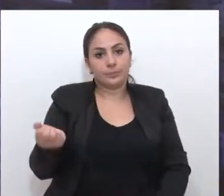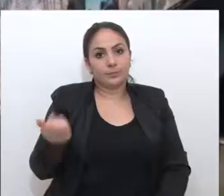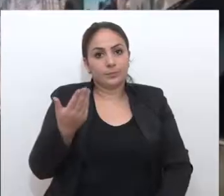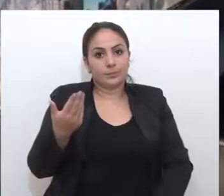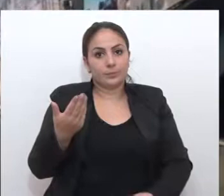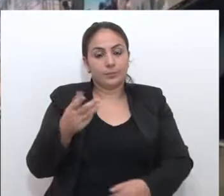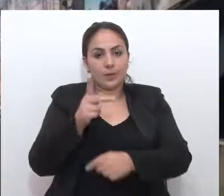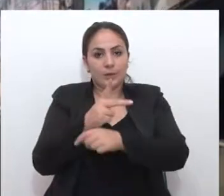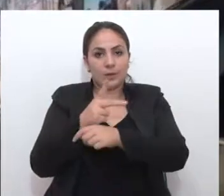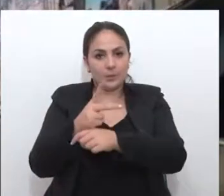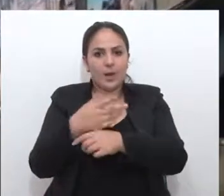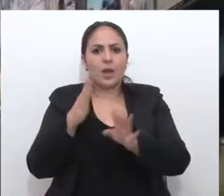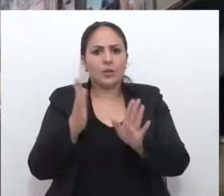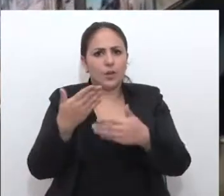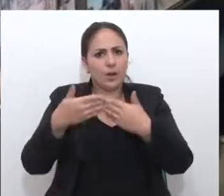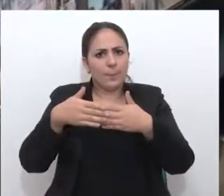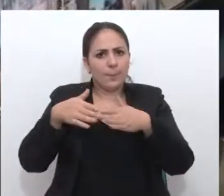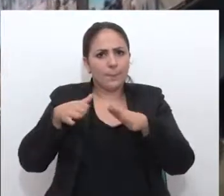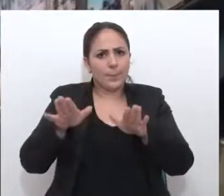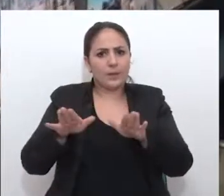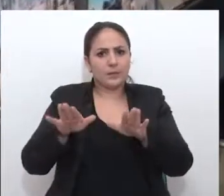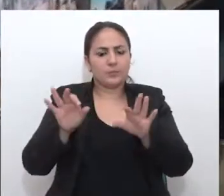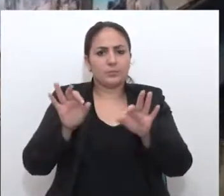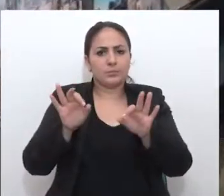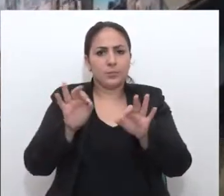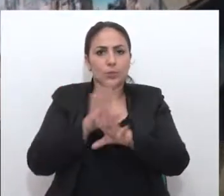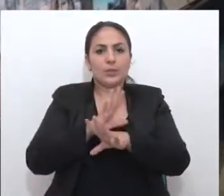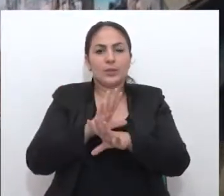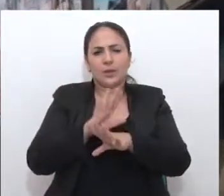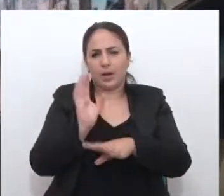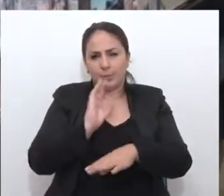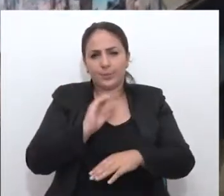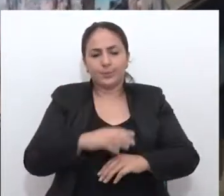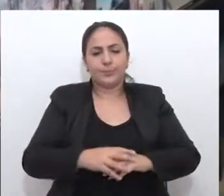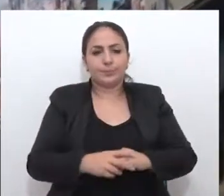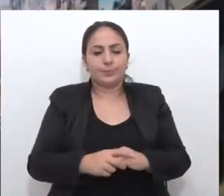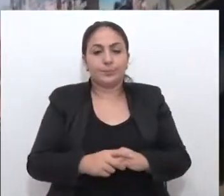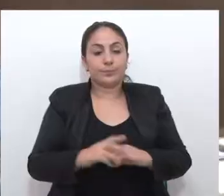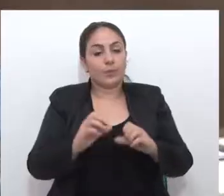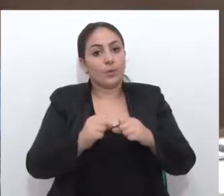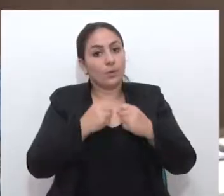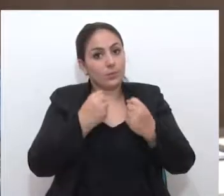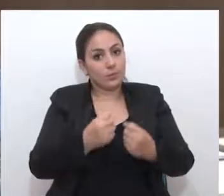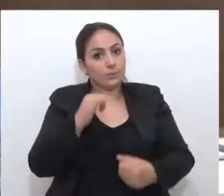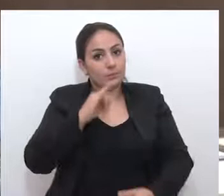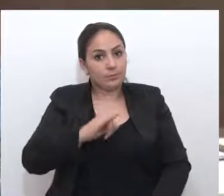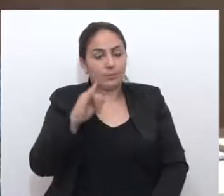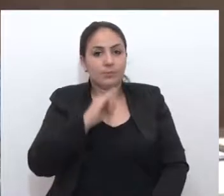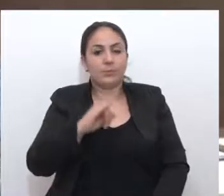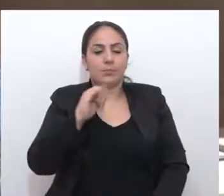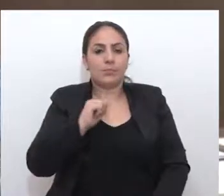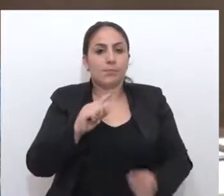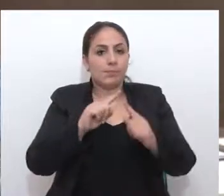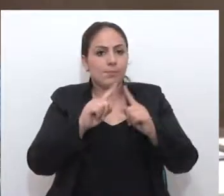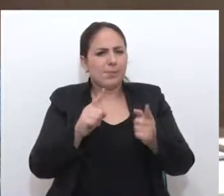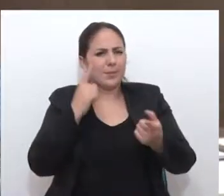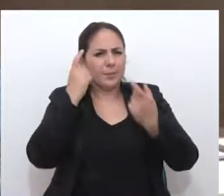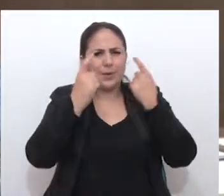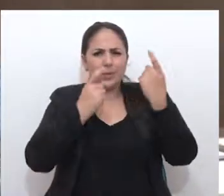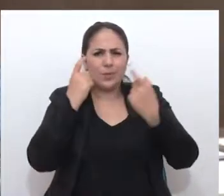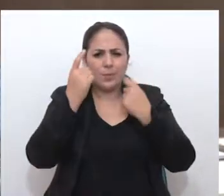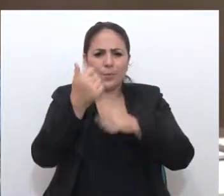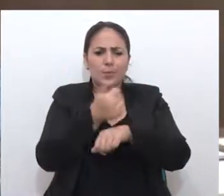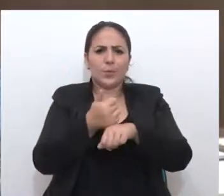de 87 novas câmeras já foi aberta e deve ser concluída em breve. O reforço é muito